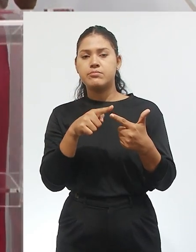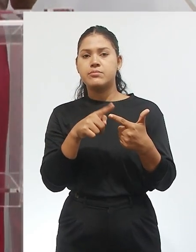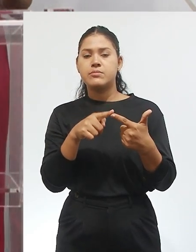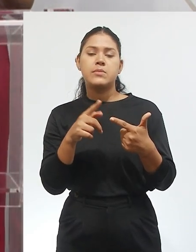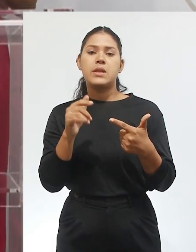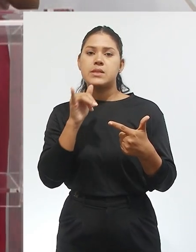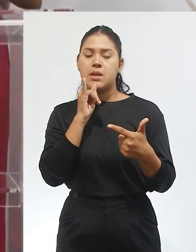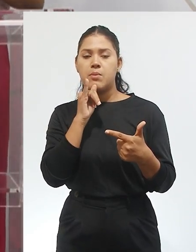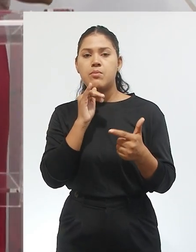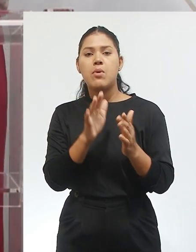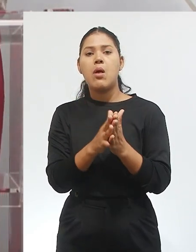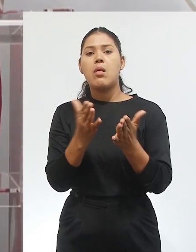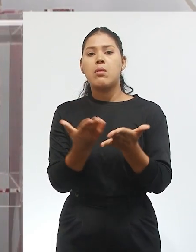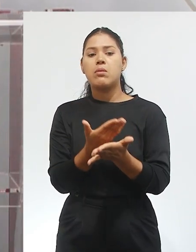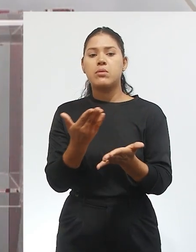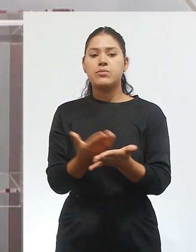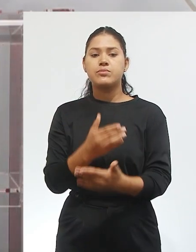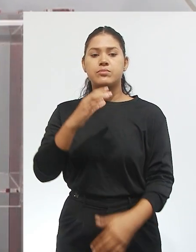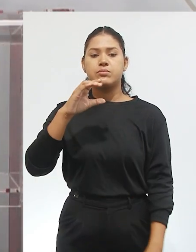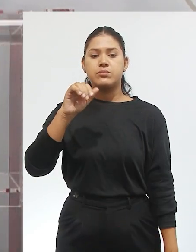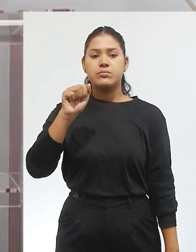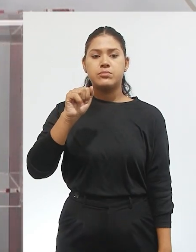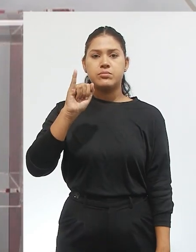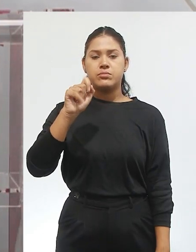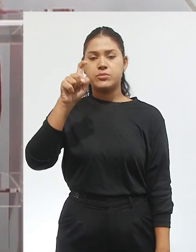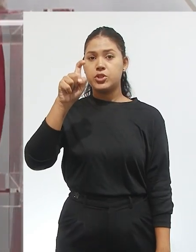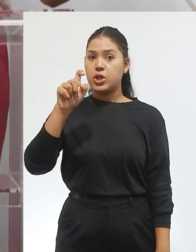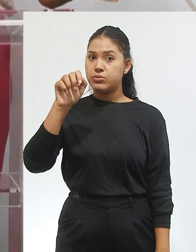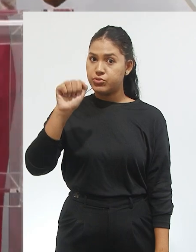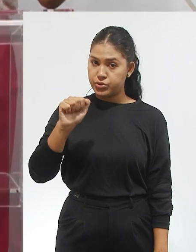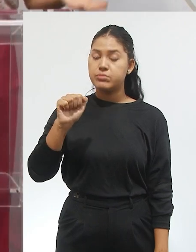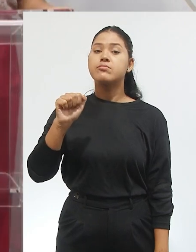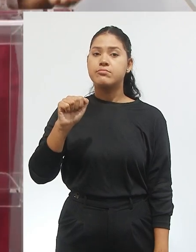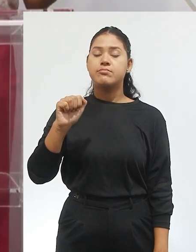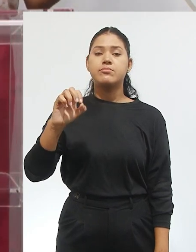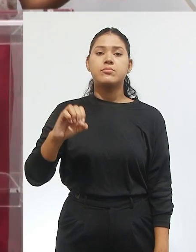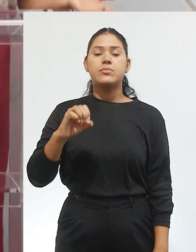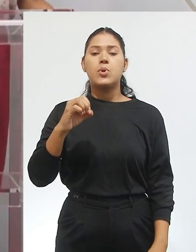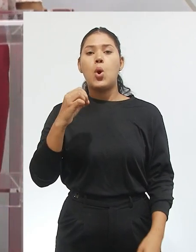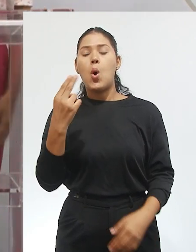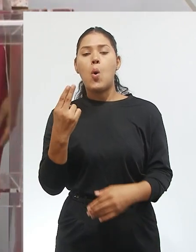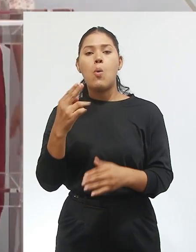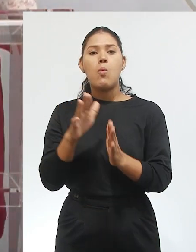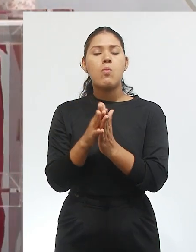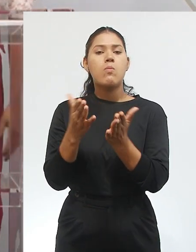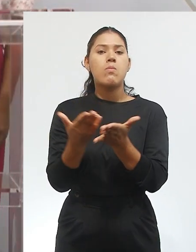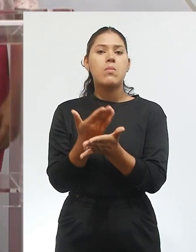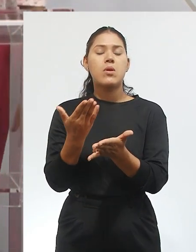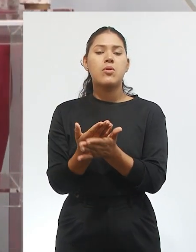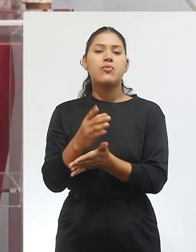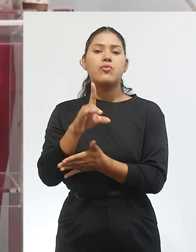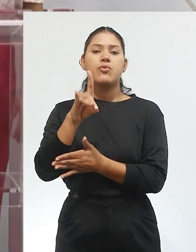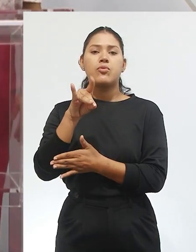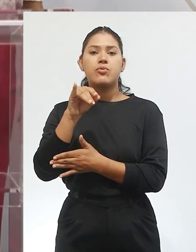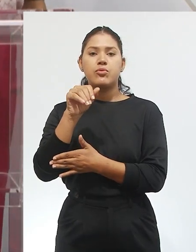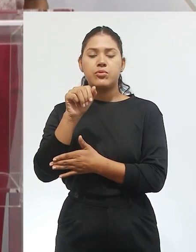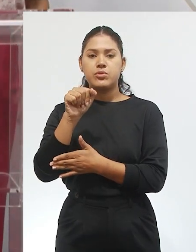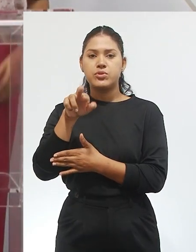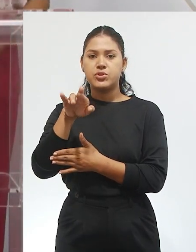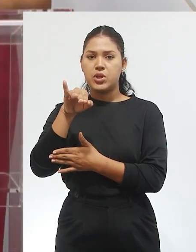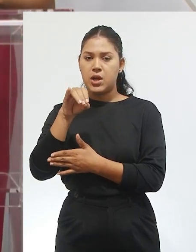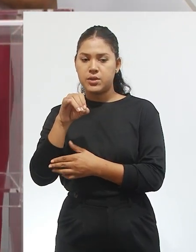livro caixa, que ele é considerado um auxiliar. Auxiliar do qual? Poderia ser auxiliar do livro diário, por exemplo. Temos